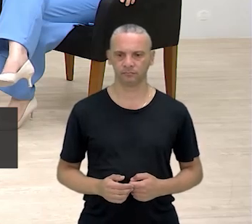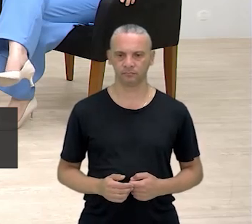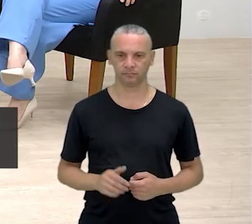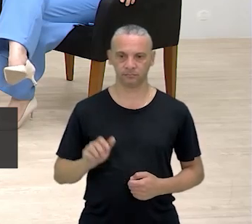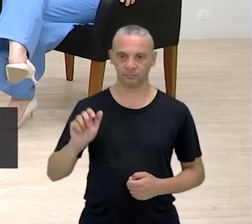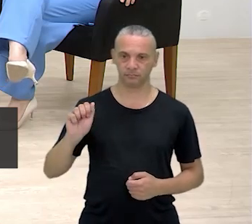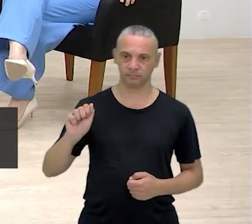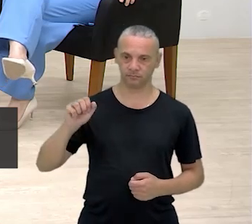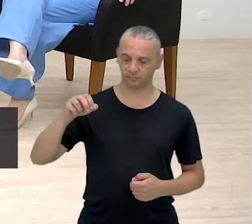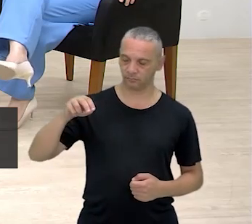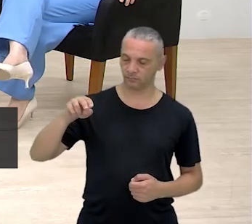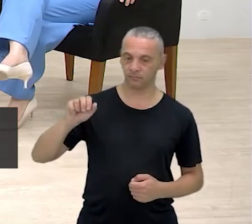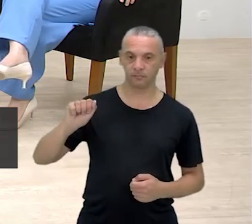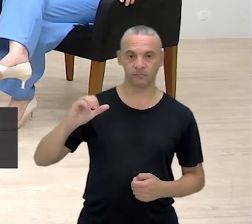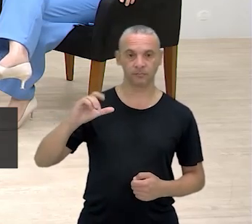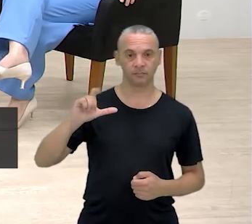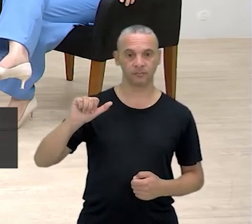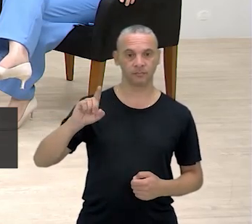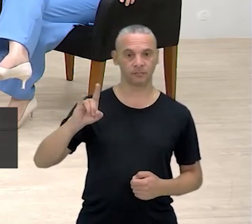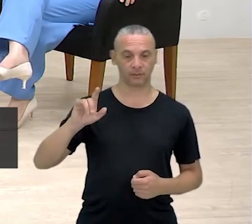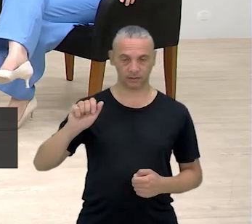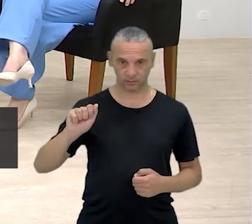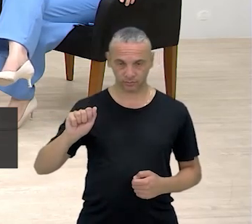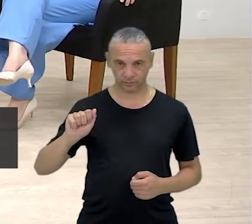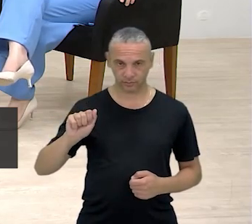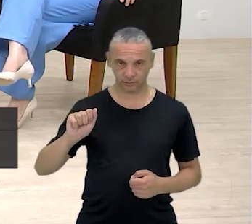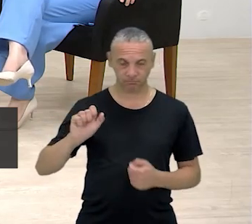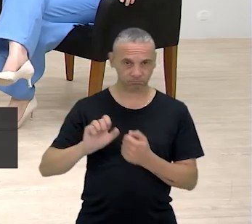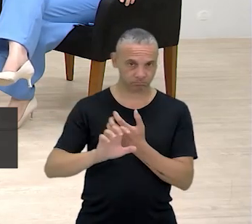Ana Cláudia.